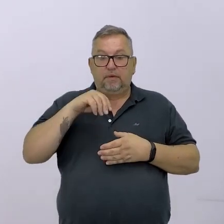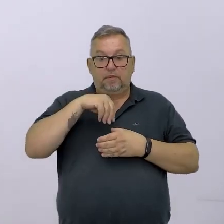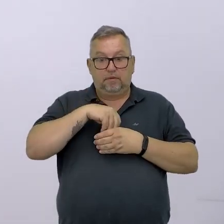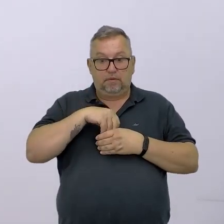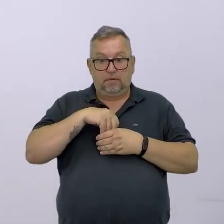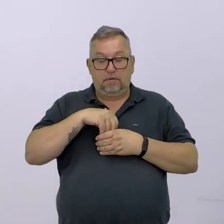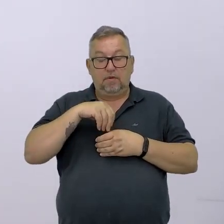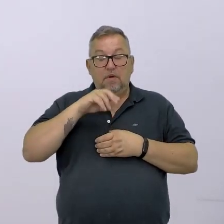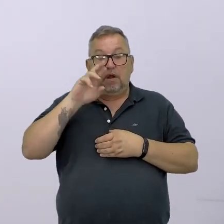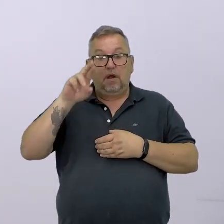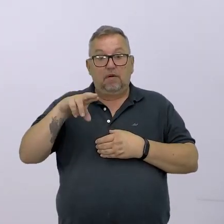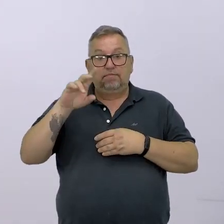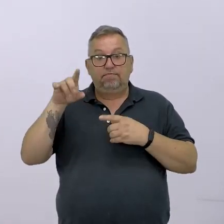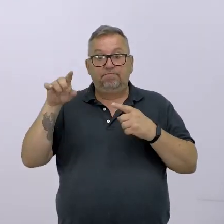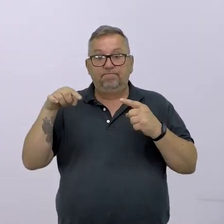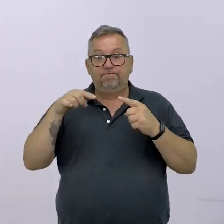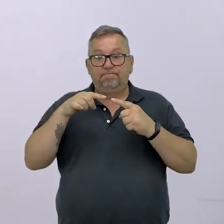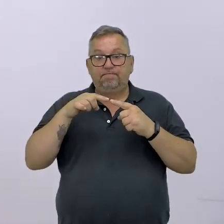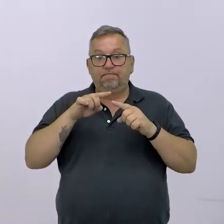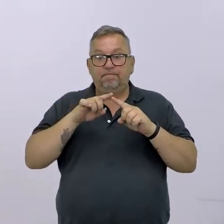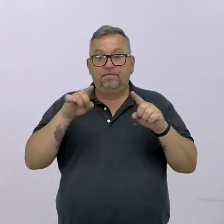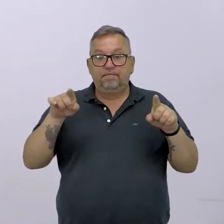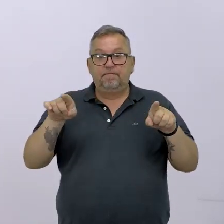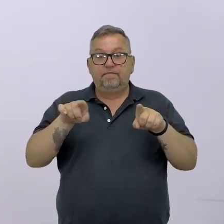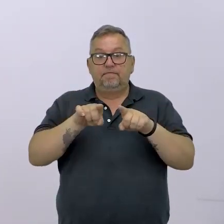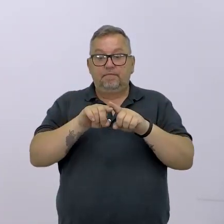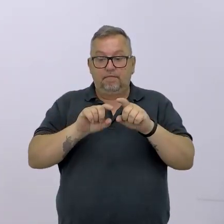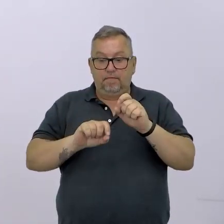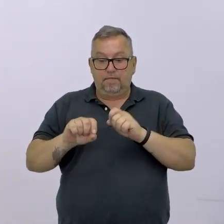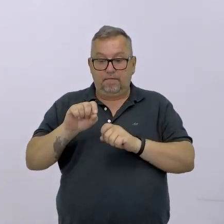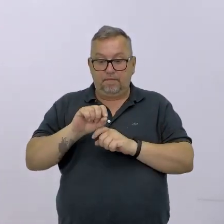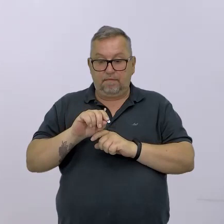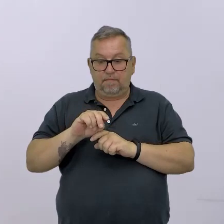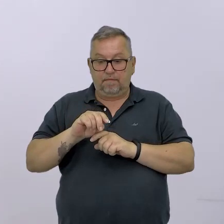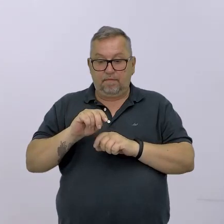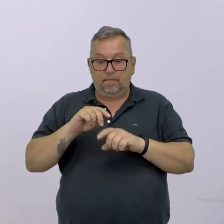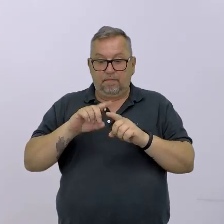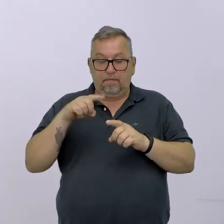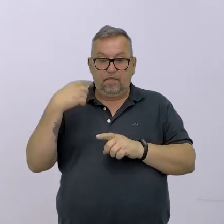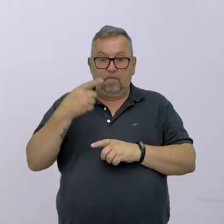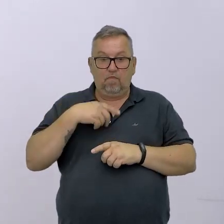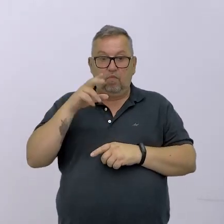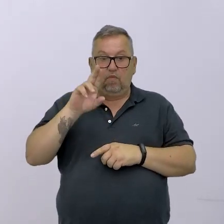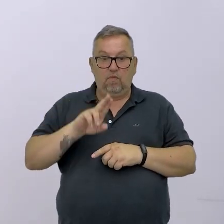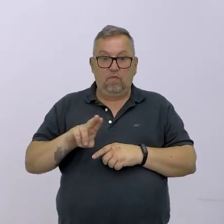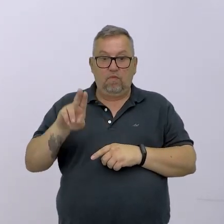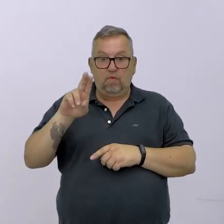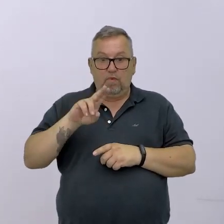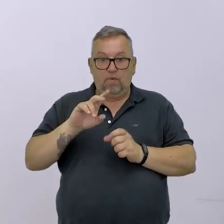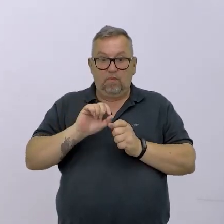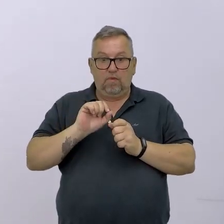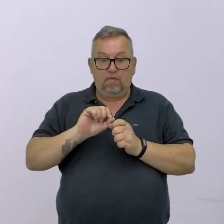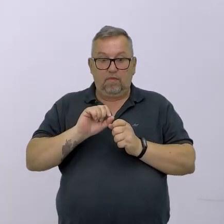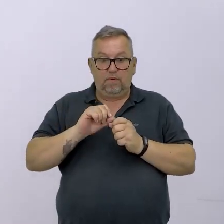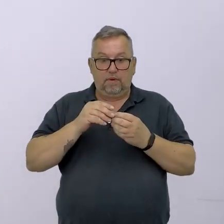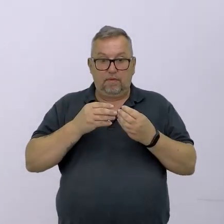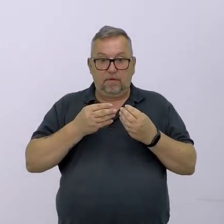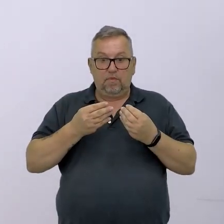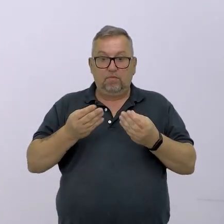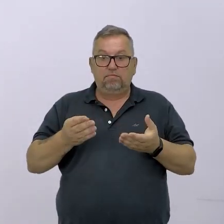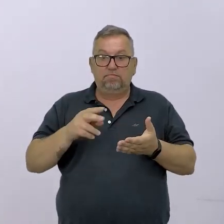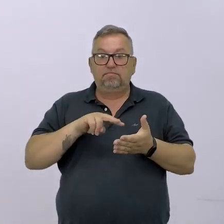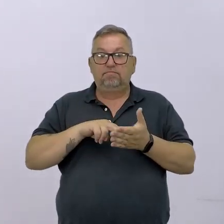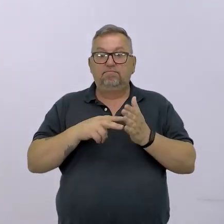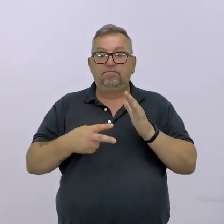ou a razão objetiva, né? Mas geralmente essa razão que nós utilizamos hoje para doar